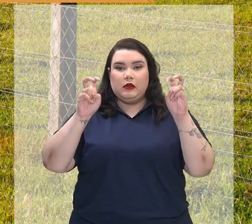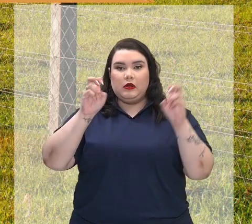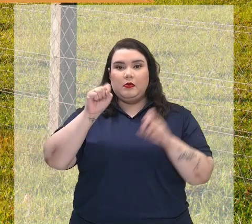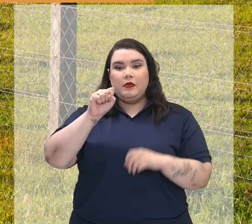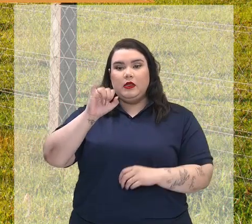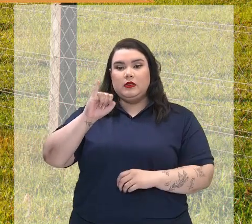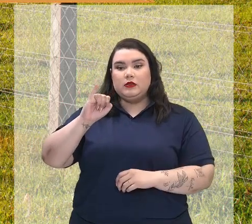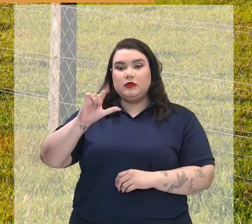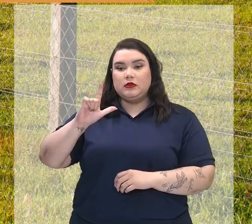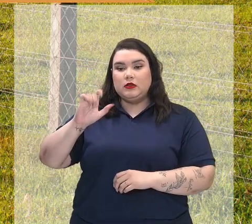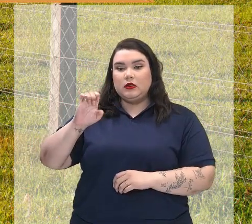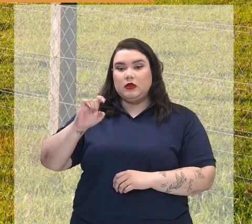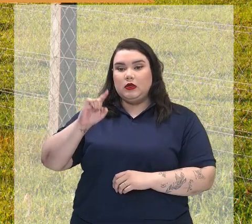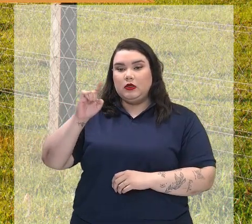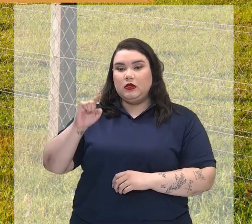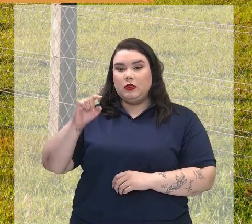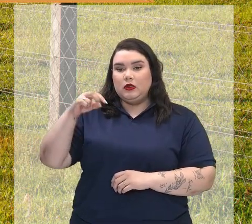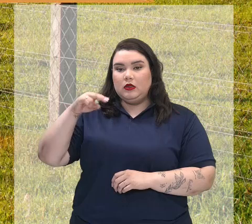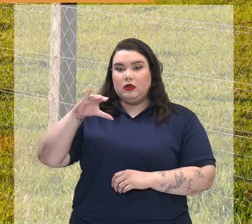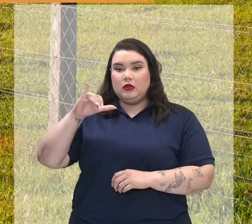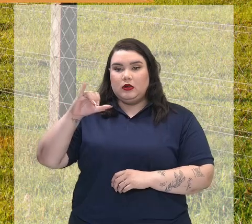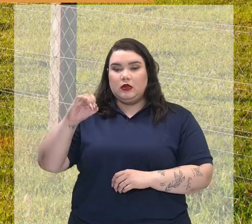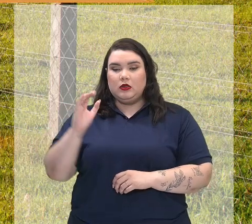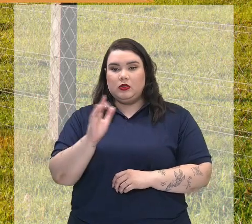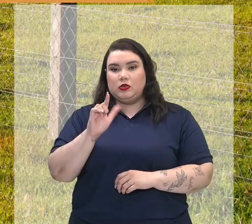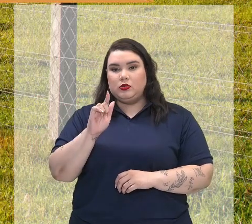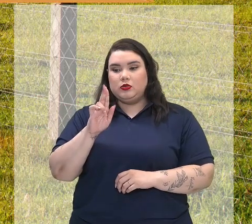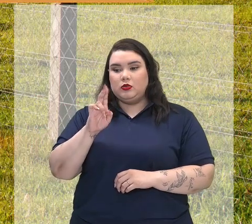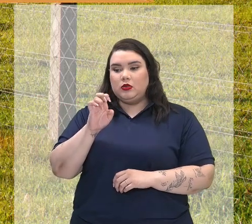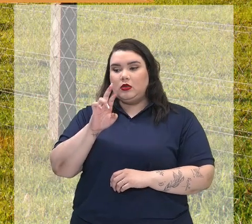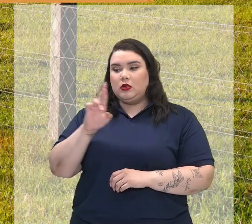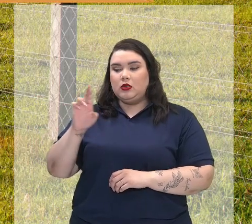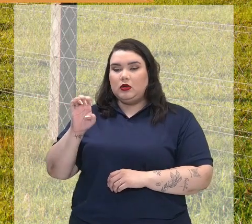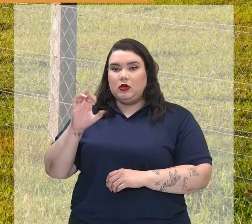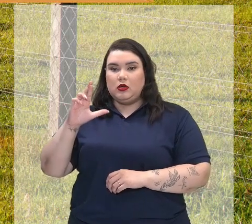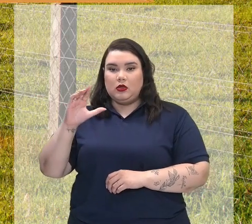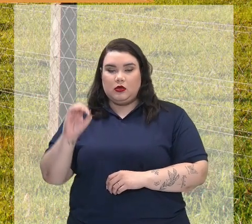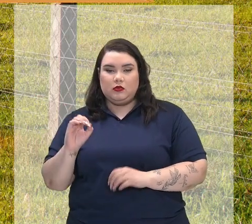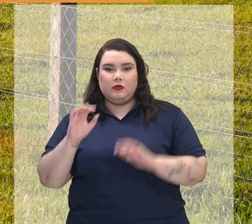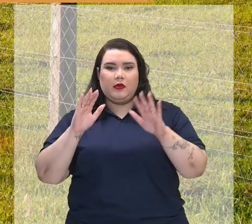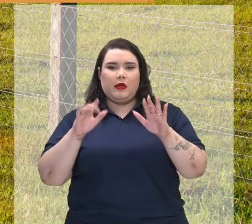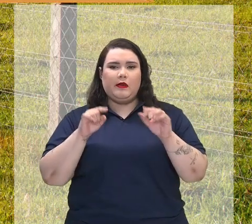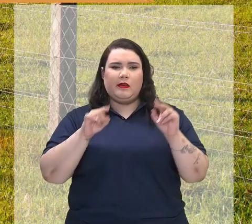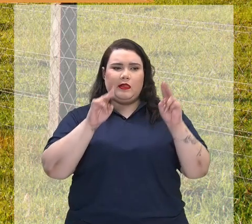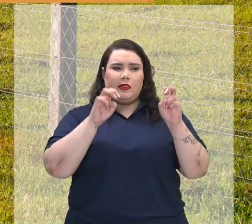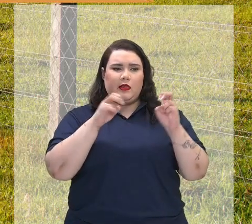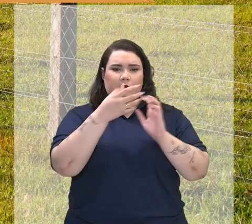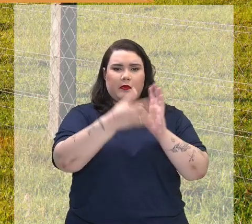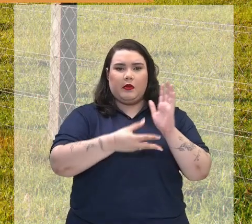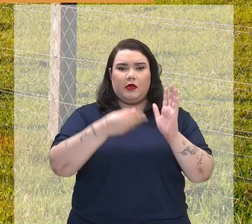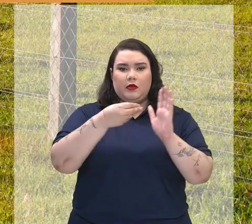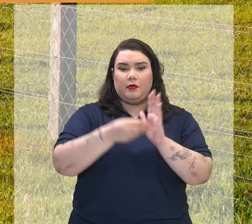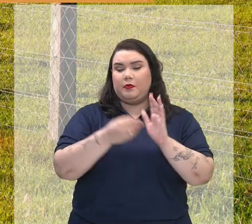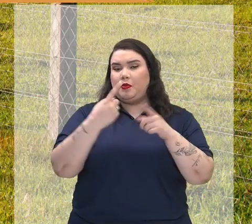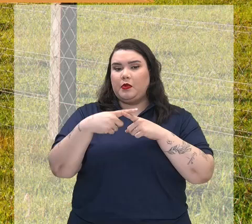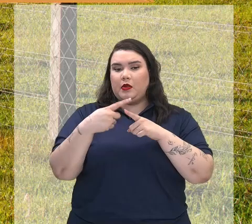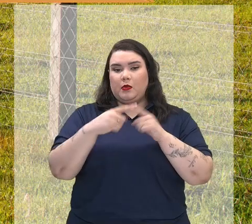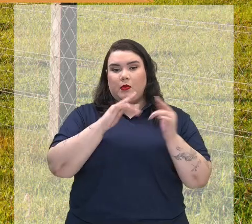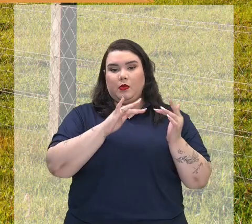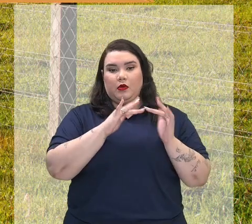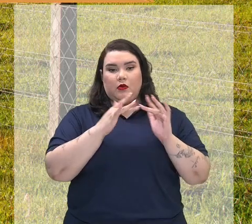Guerreiro. Então, quando a gente fala em temática amazônica, por exemplo, é que o contexto